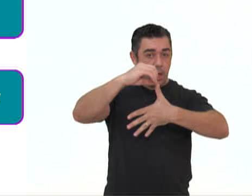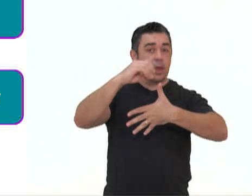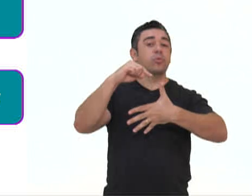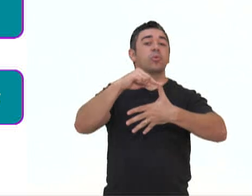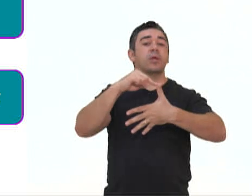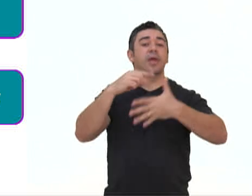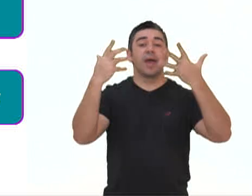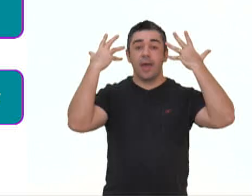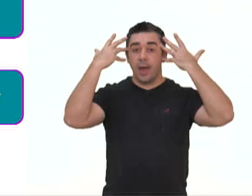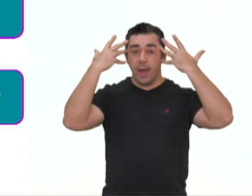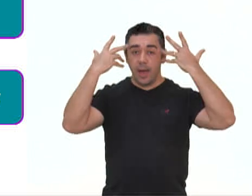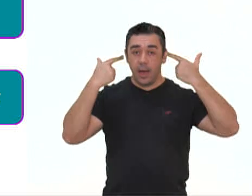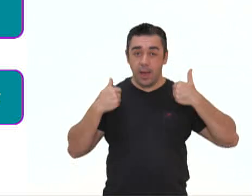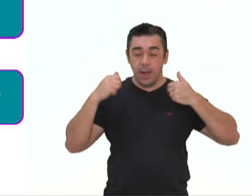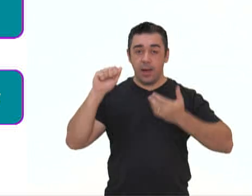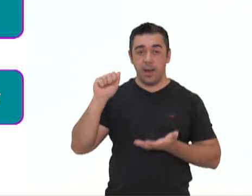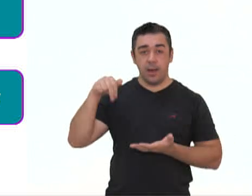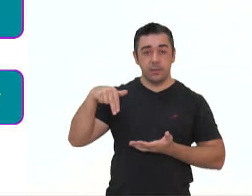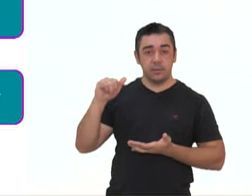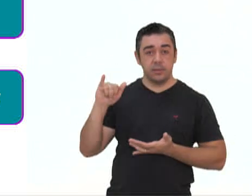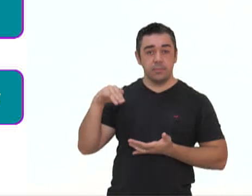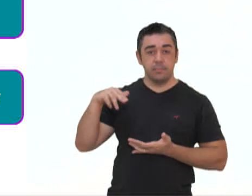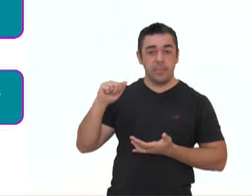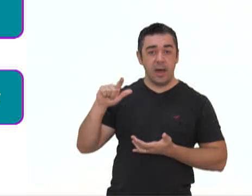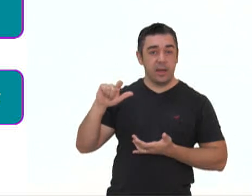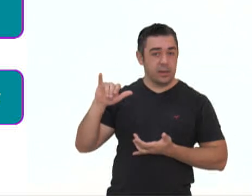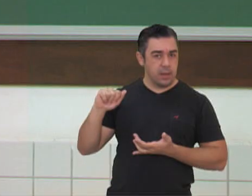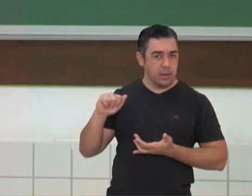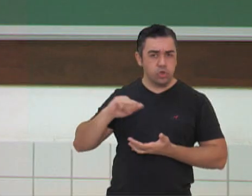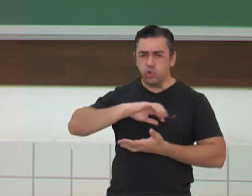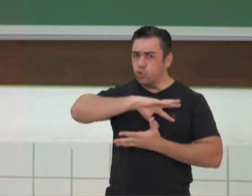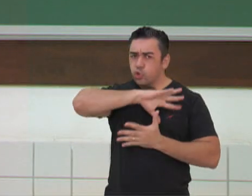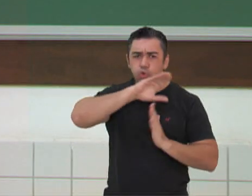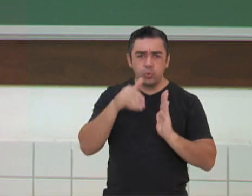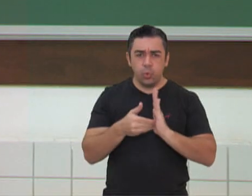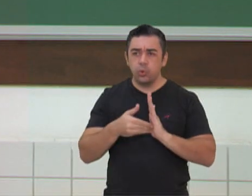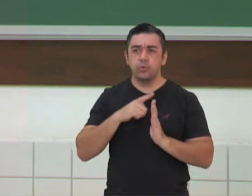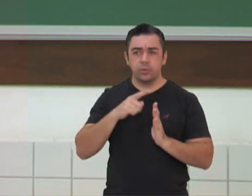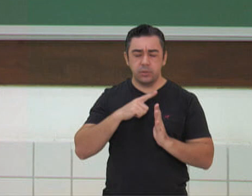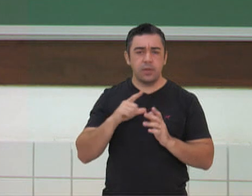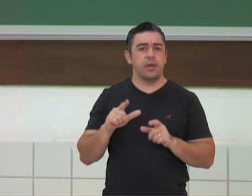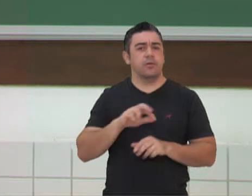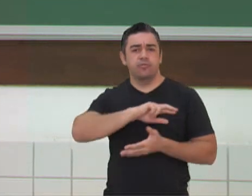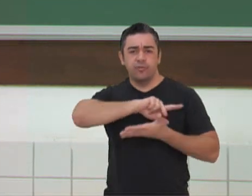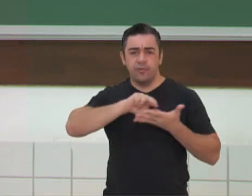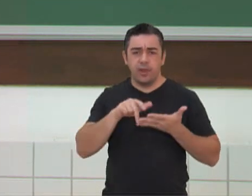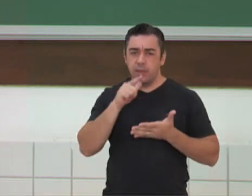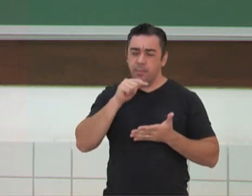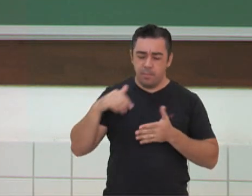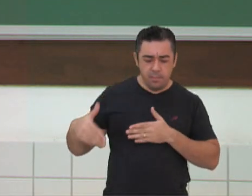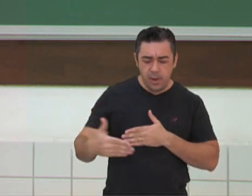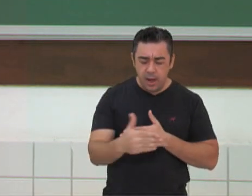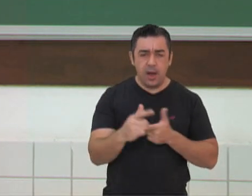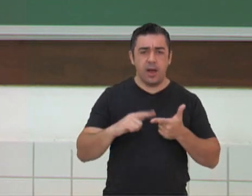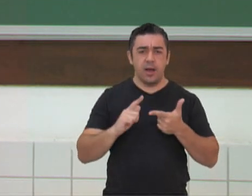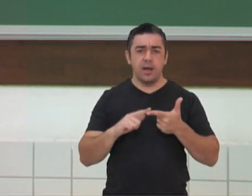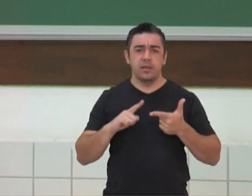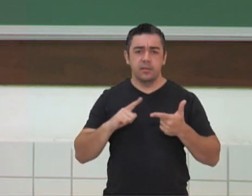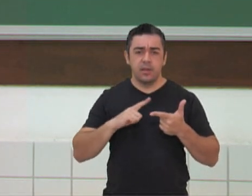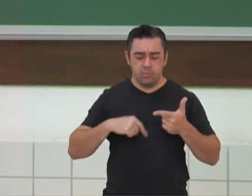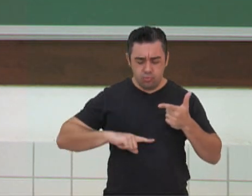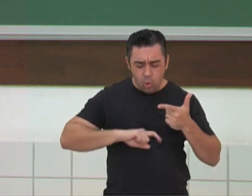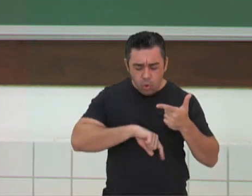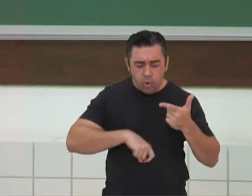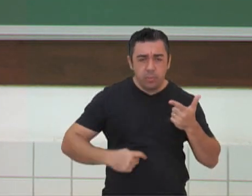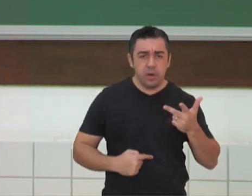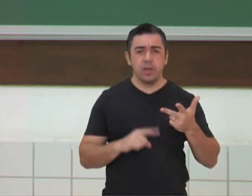Só que quando eu falo do reino Animalia, eu estou falando de todos os animais, gente. Desde a esponja, a lombriga, a estrela do mar, então a gente tem uma gama